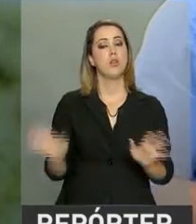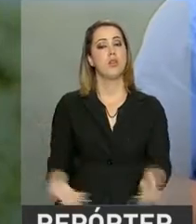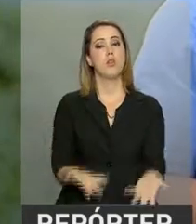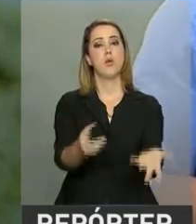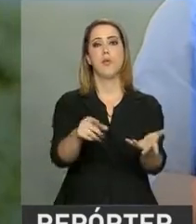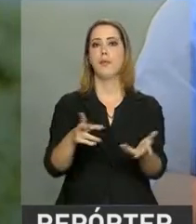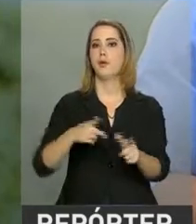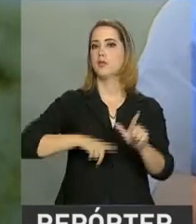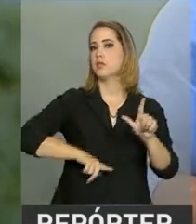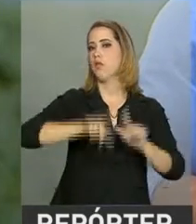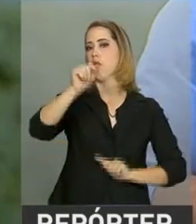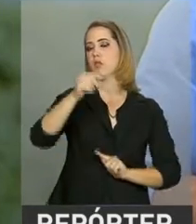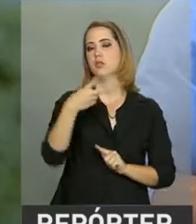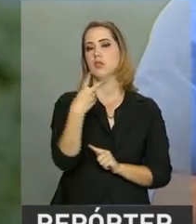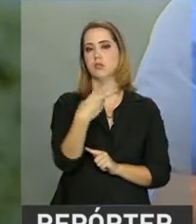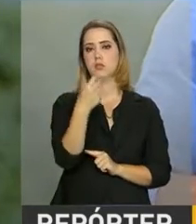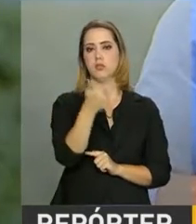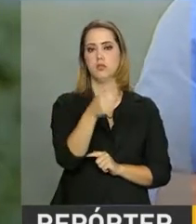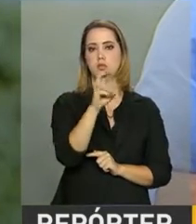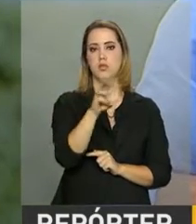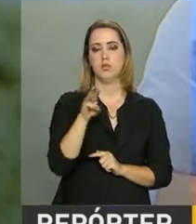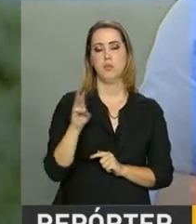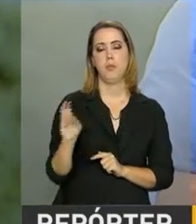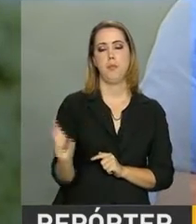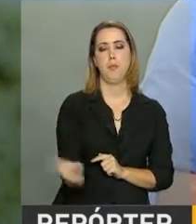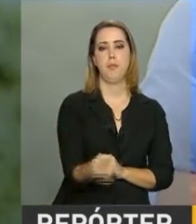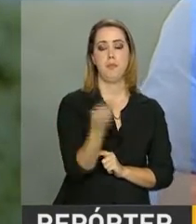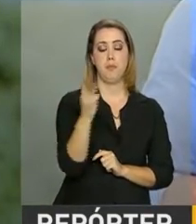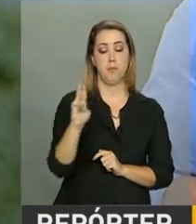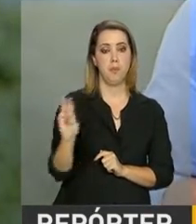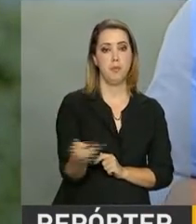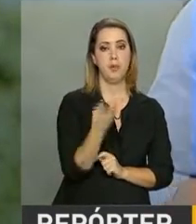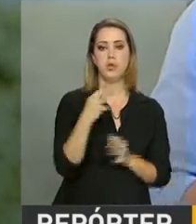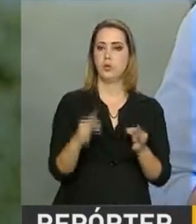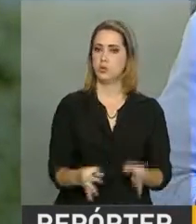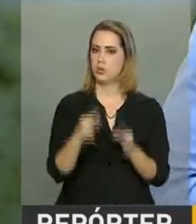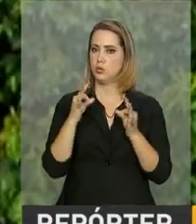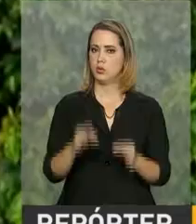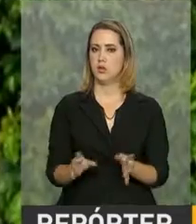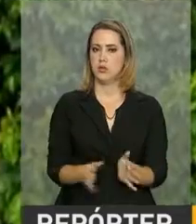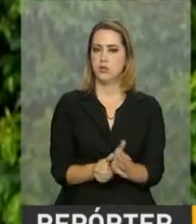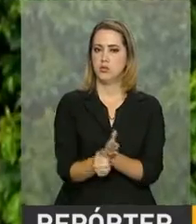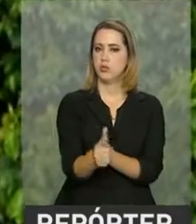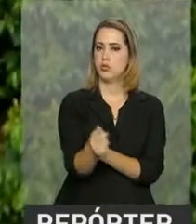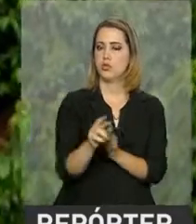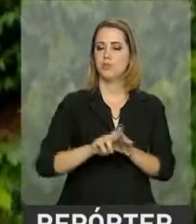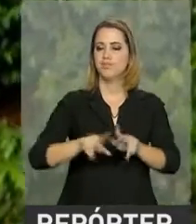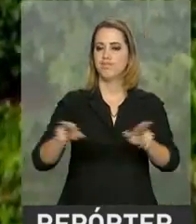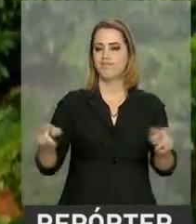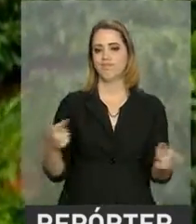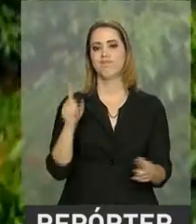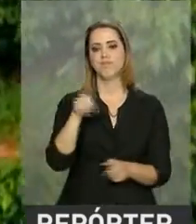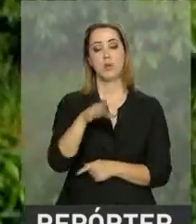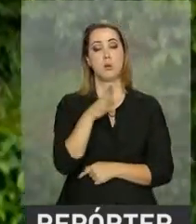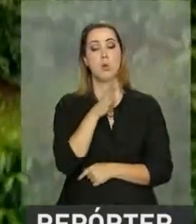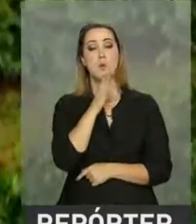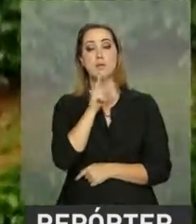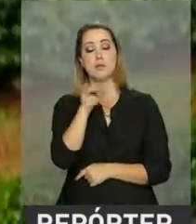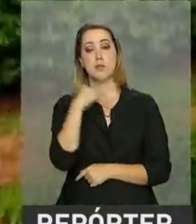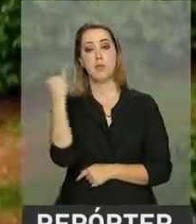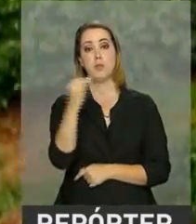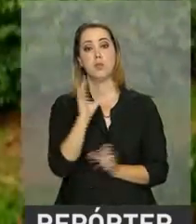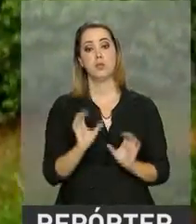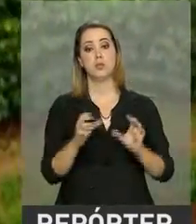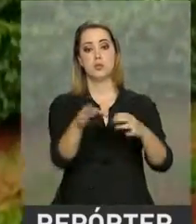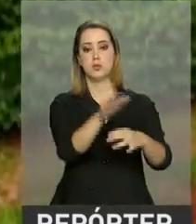produção recorde de 215 milhões e 300 mil toneladas de grãos. Para se ter uma ideia da importância do setor,